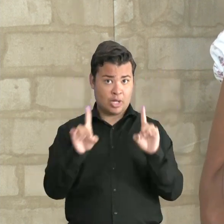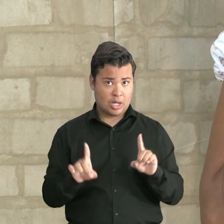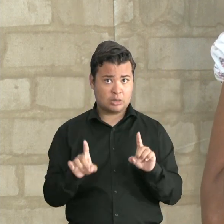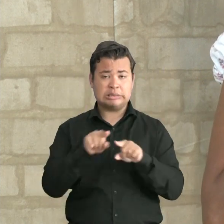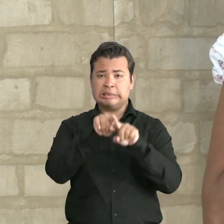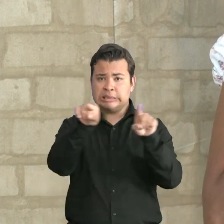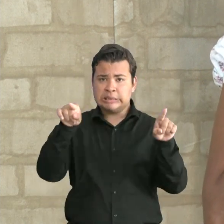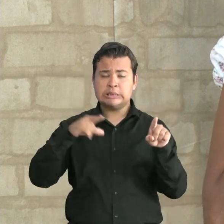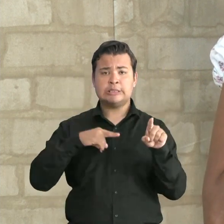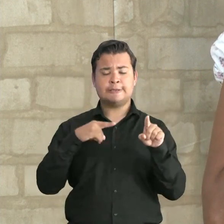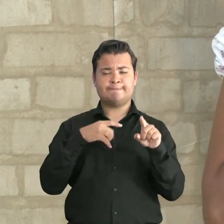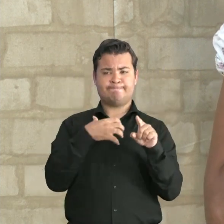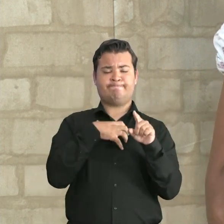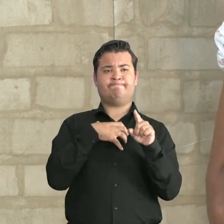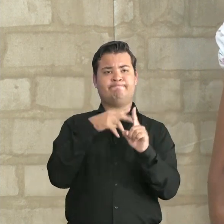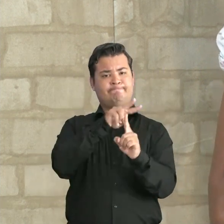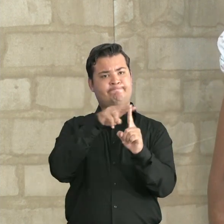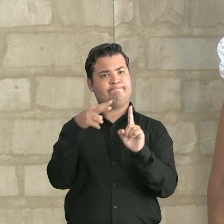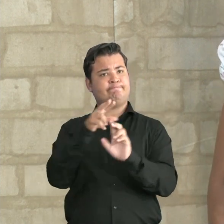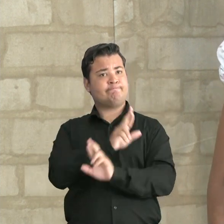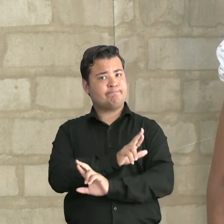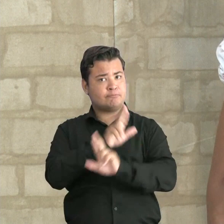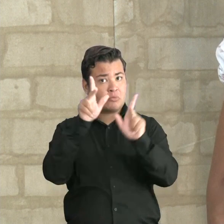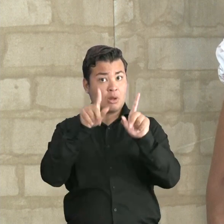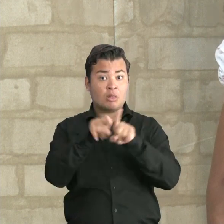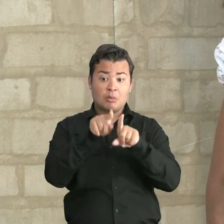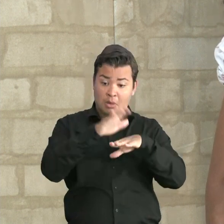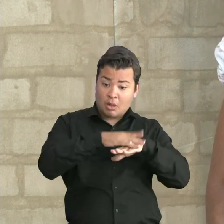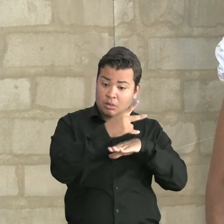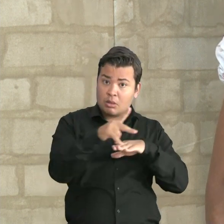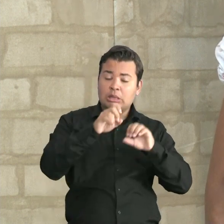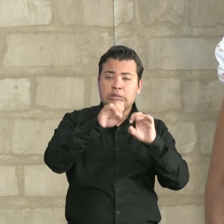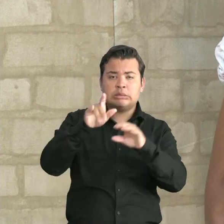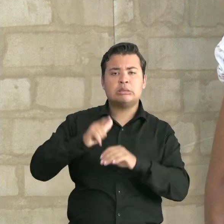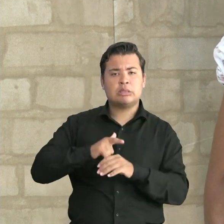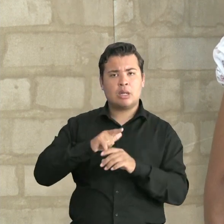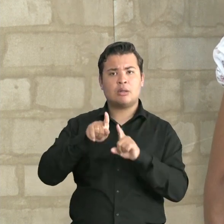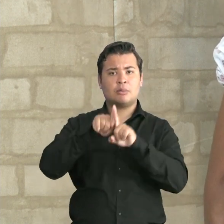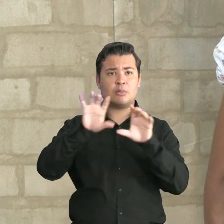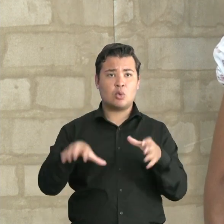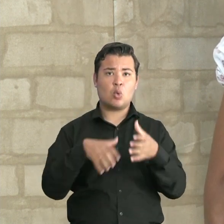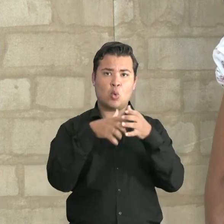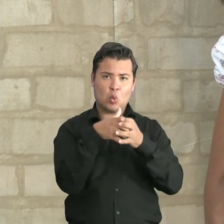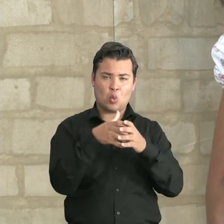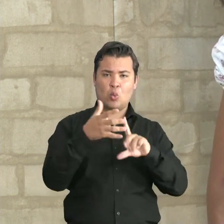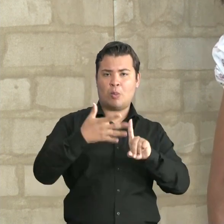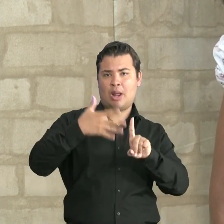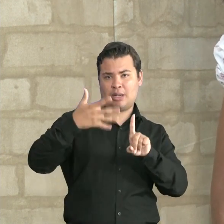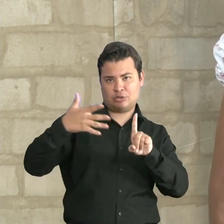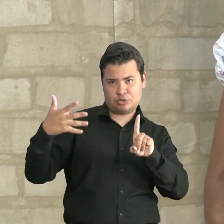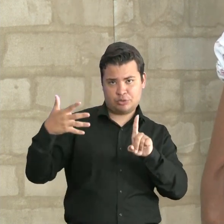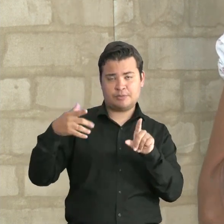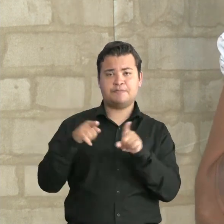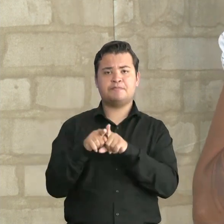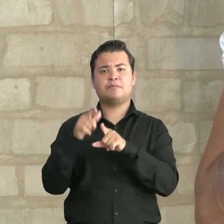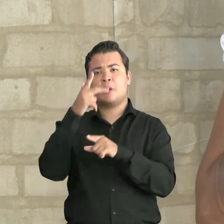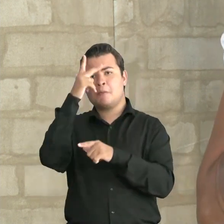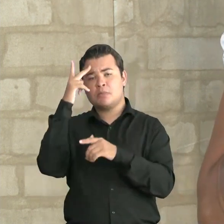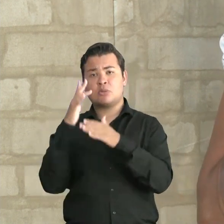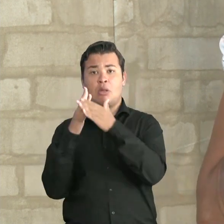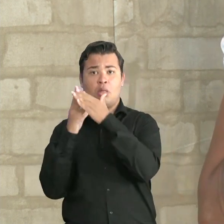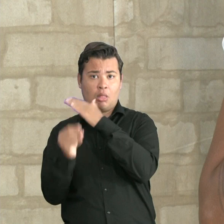outros paradigmas e que têm muito a ensinar. Pessoas LGBTQIA+, né? Migrantes, refugiados